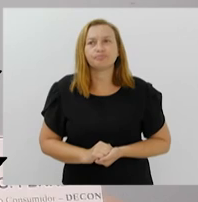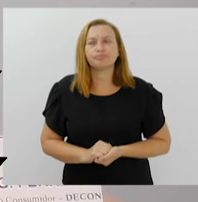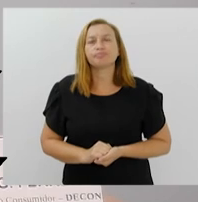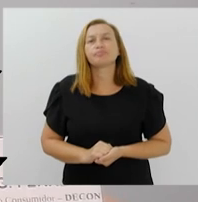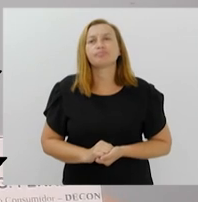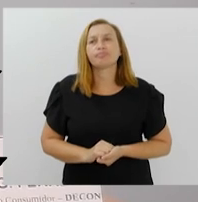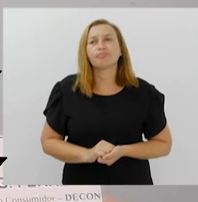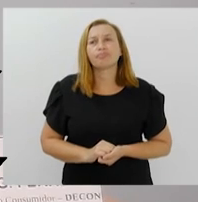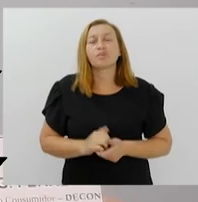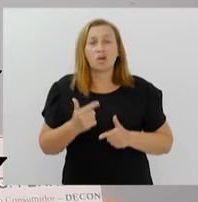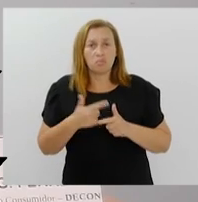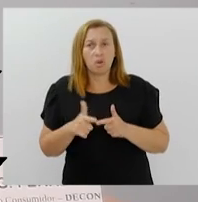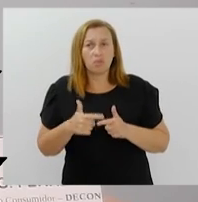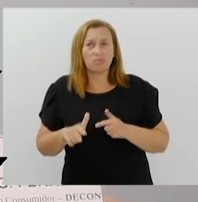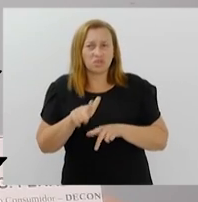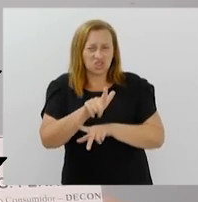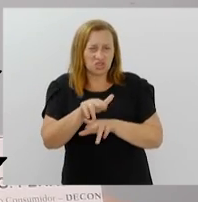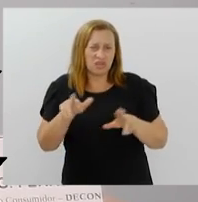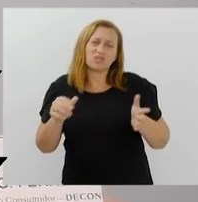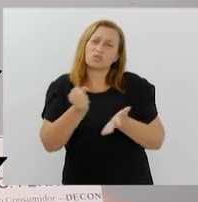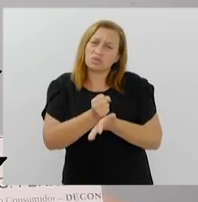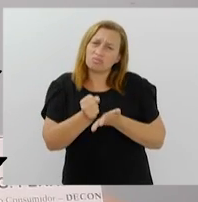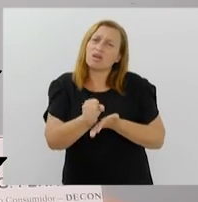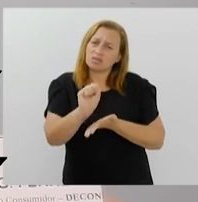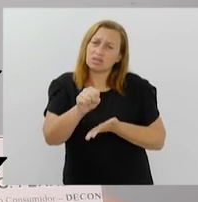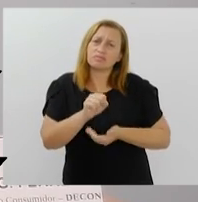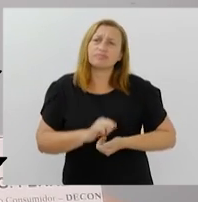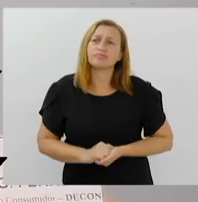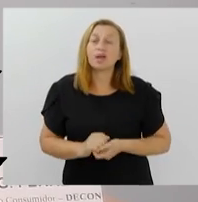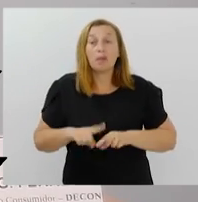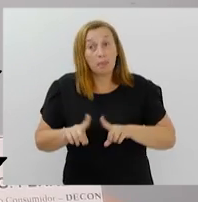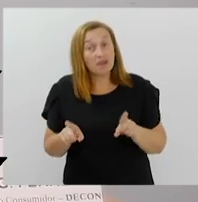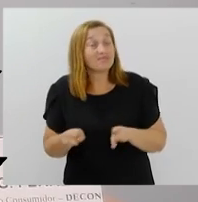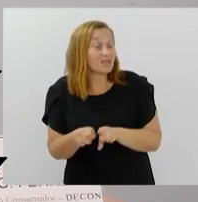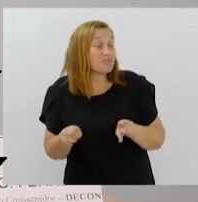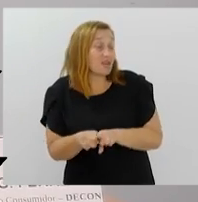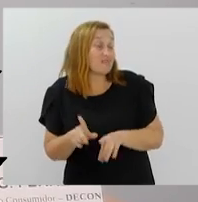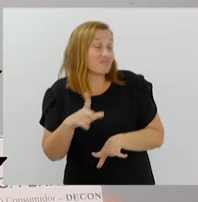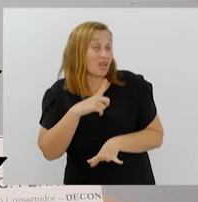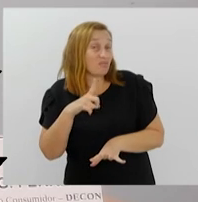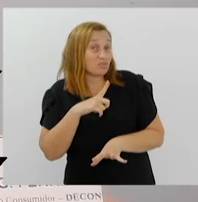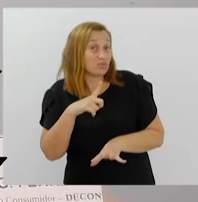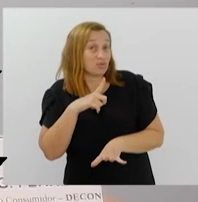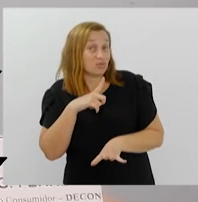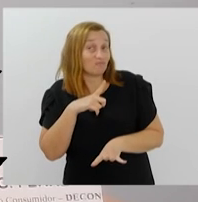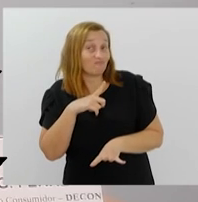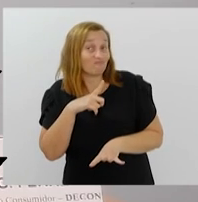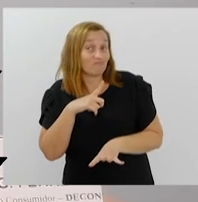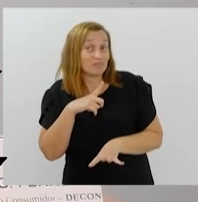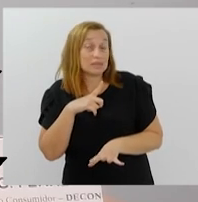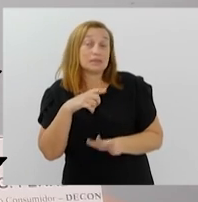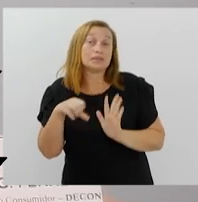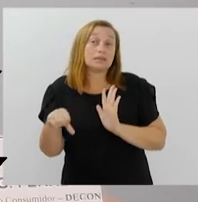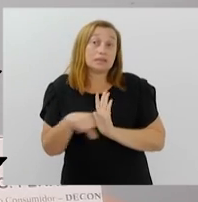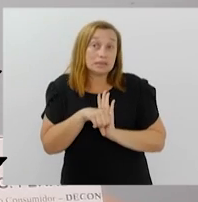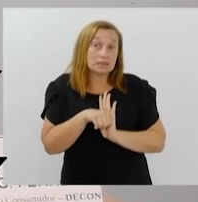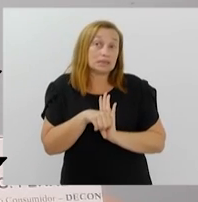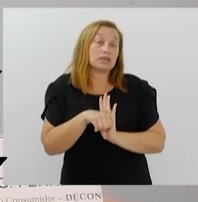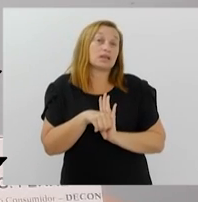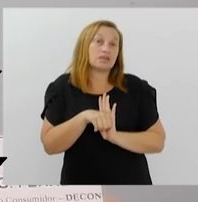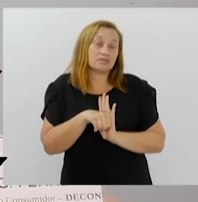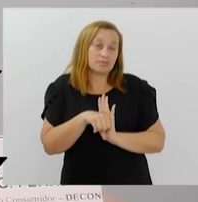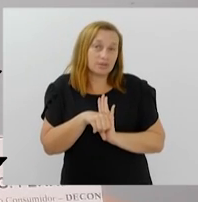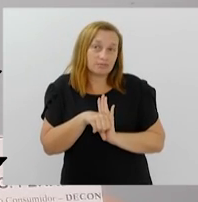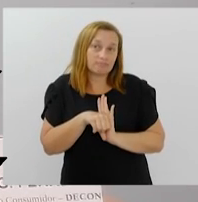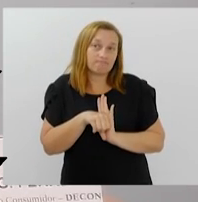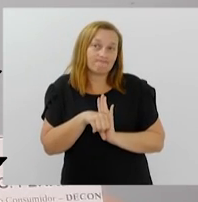problemas diversos problemas contratuais com certeza mas também temos crimes da esfera